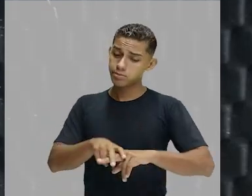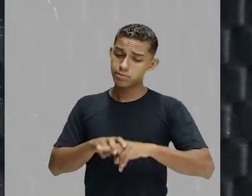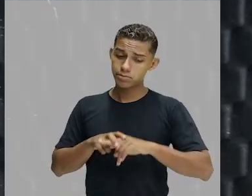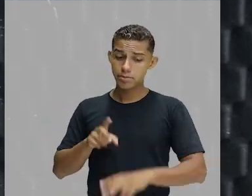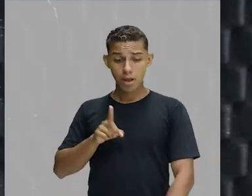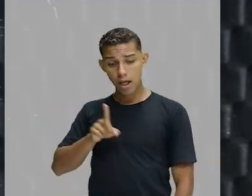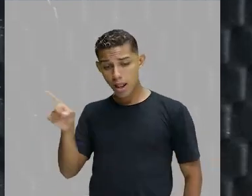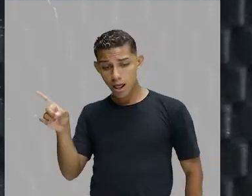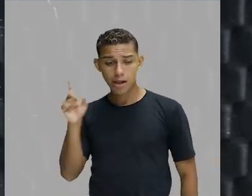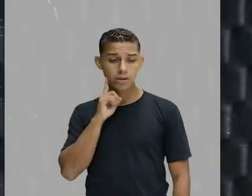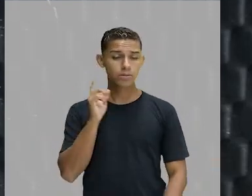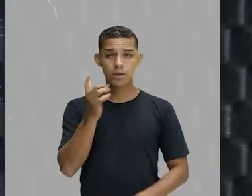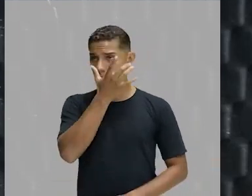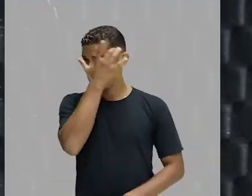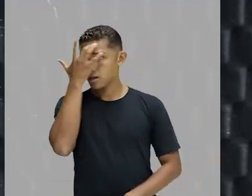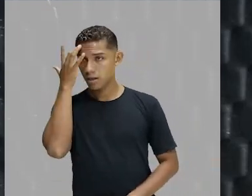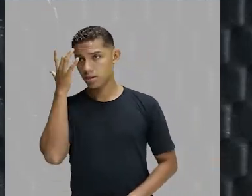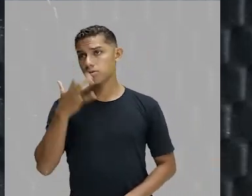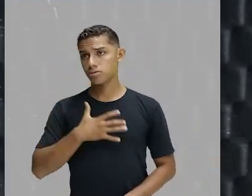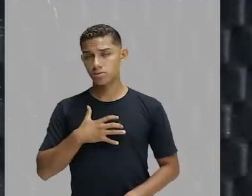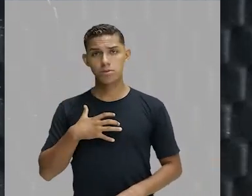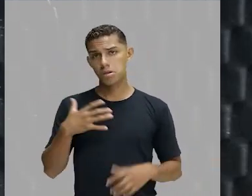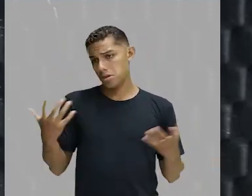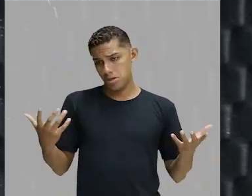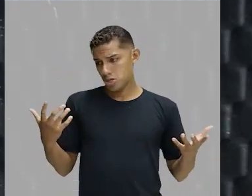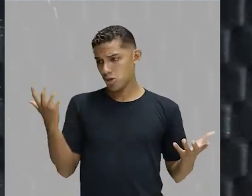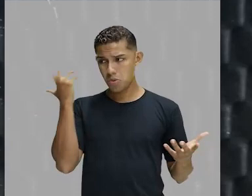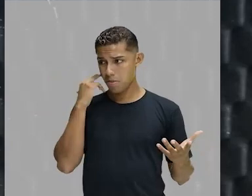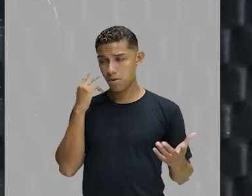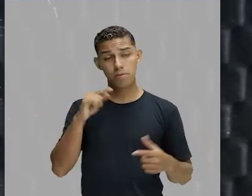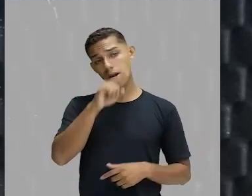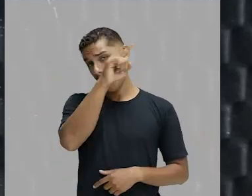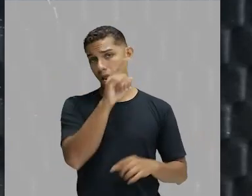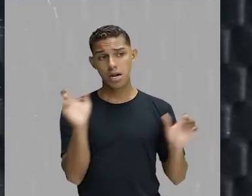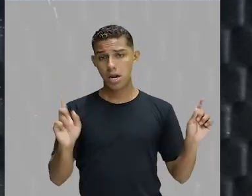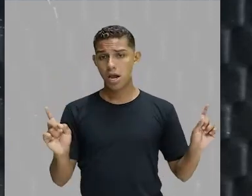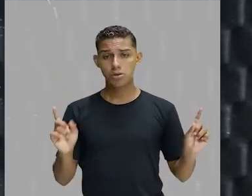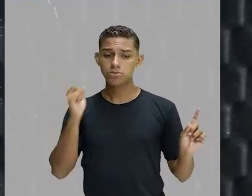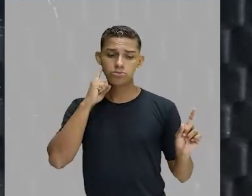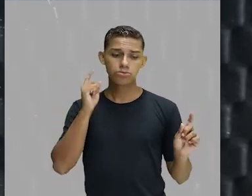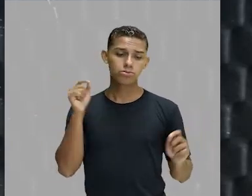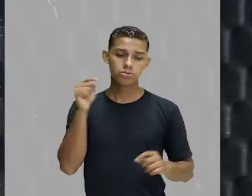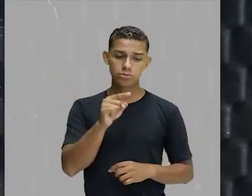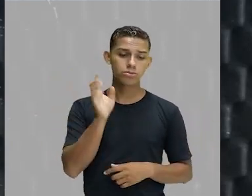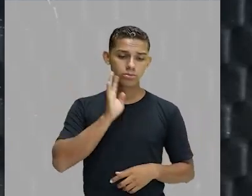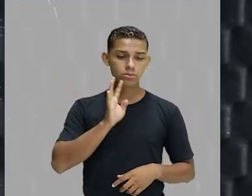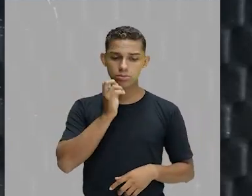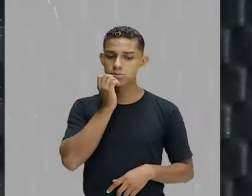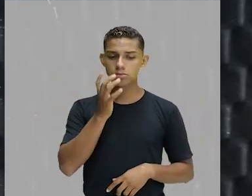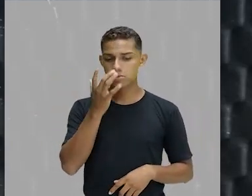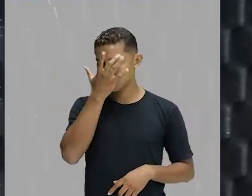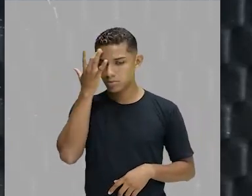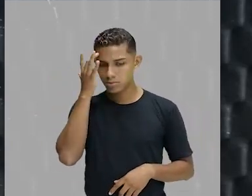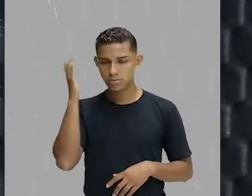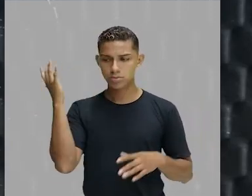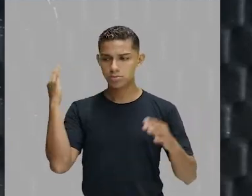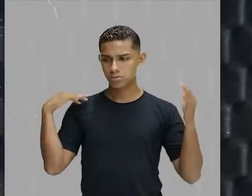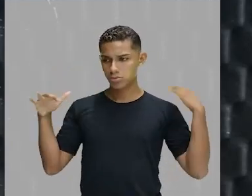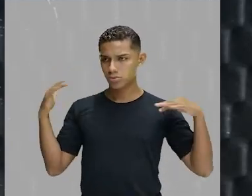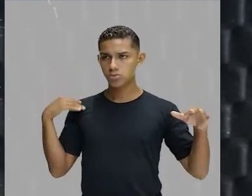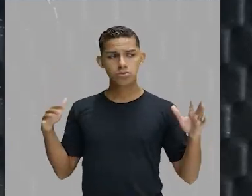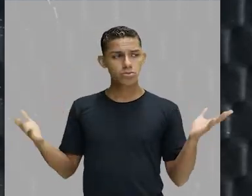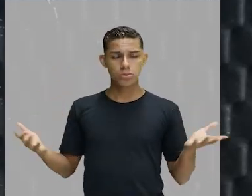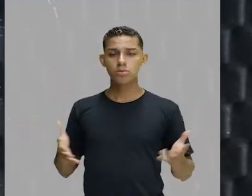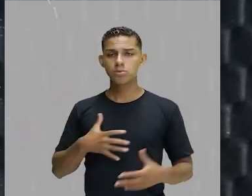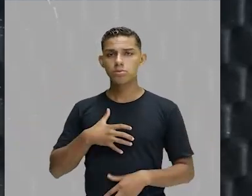mas lá, para nós aqui pode ser comum, para eles não é tão comum. Então, para o turista que vai, tudo é